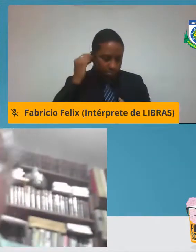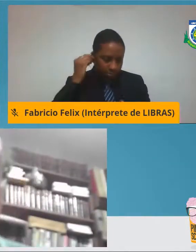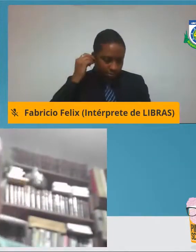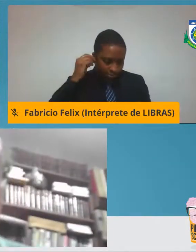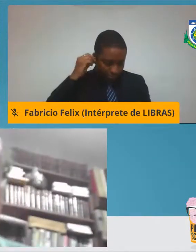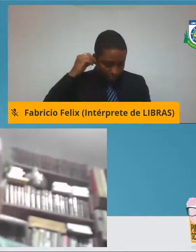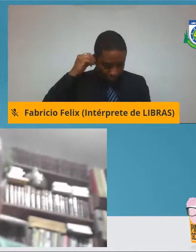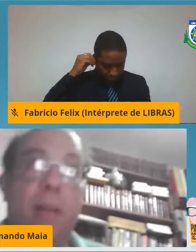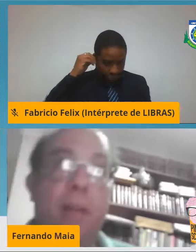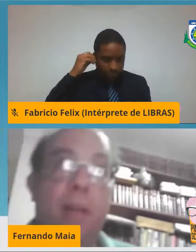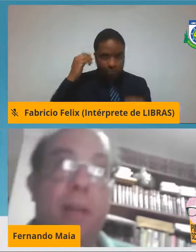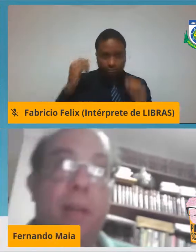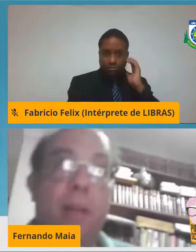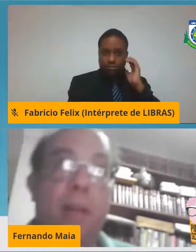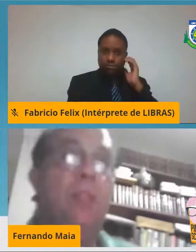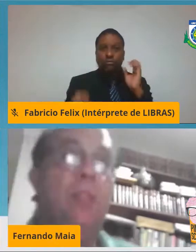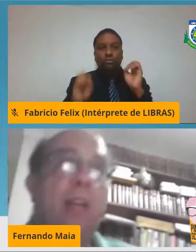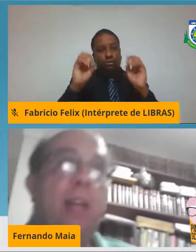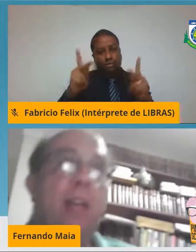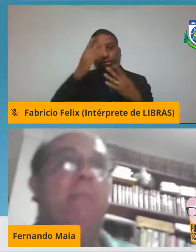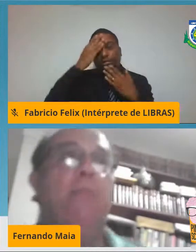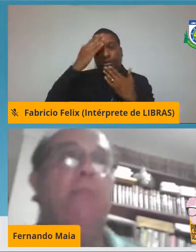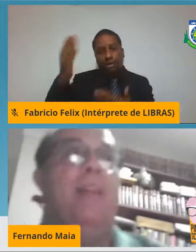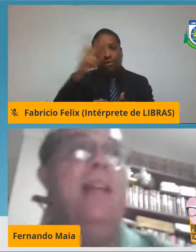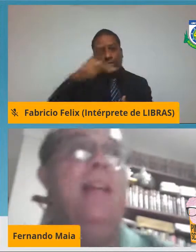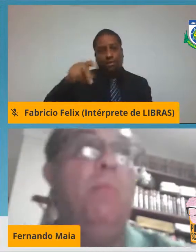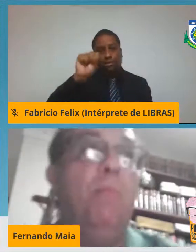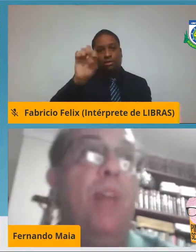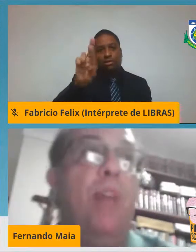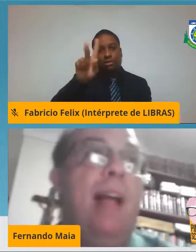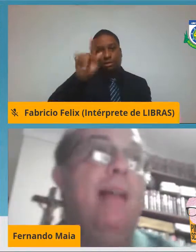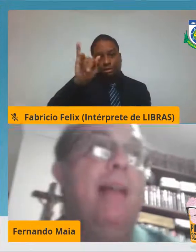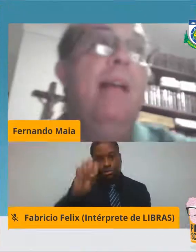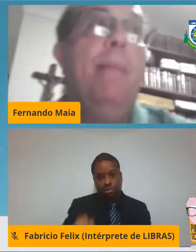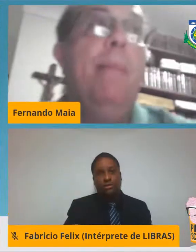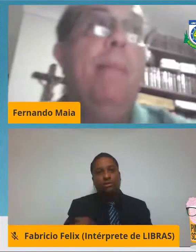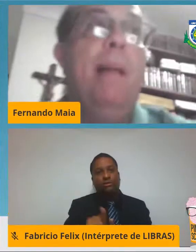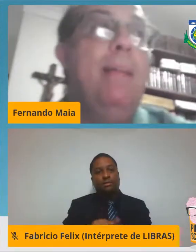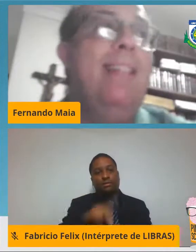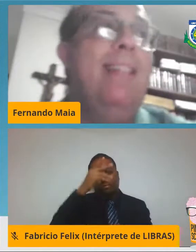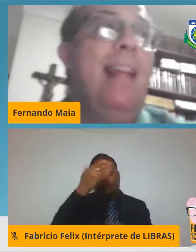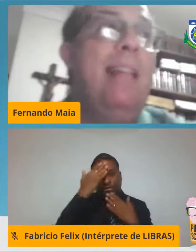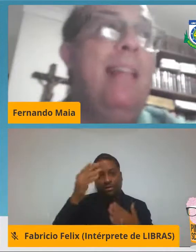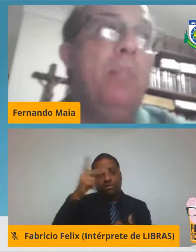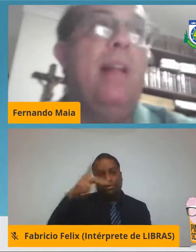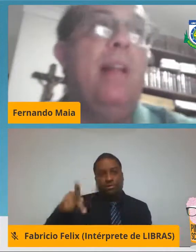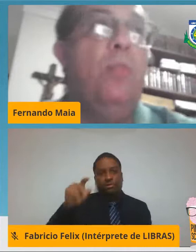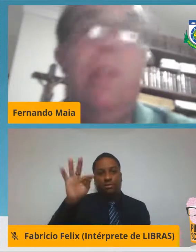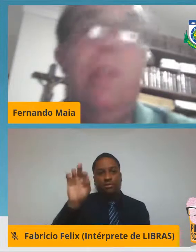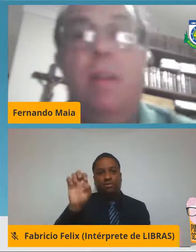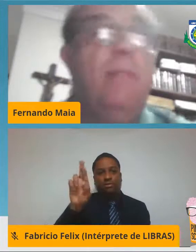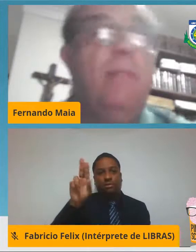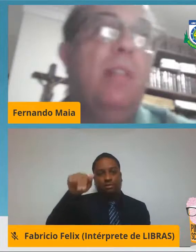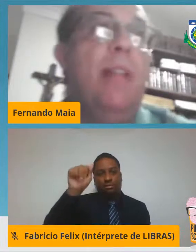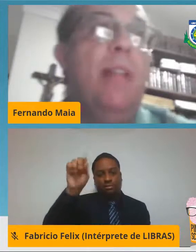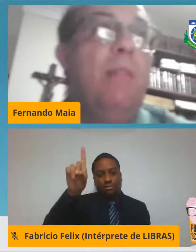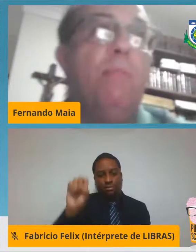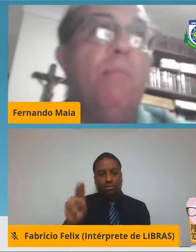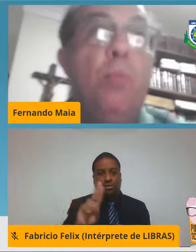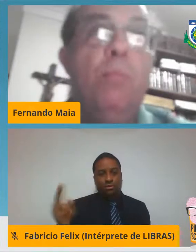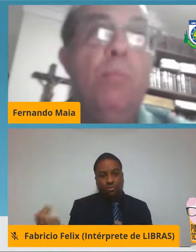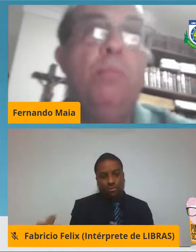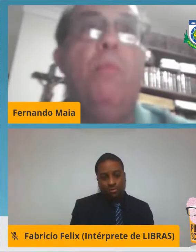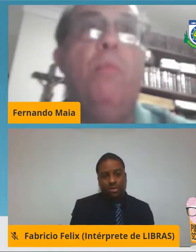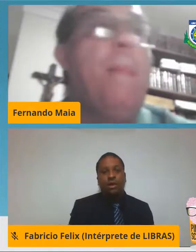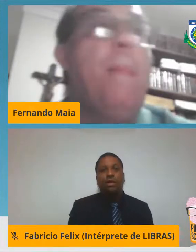Ok. Muito obrigado, professor Sérgio, muito obrigado, professor Fernando, meu xará, pelas excelentes explanações que vocês deram. Foi